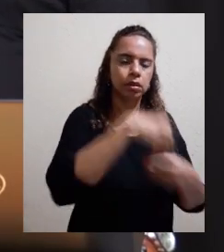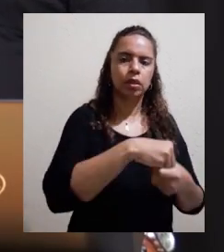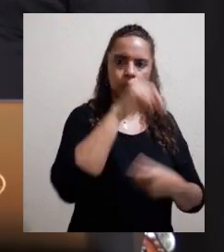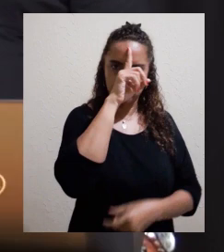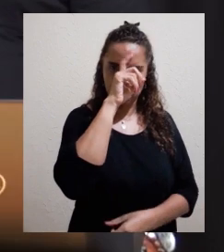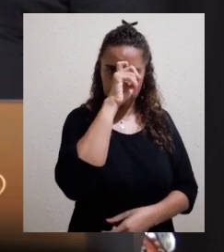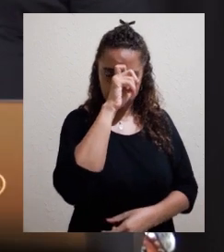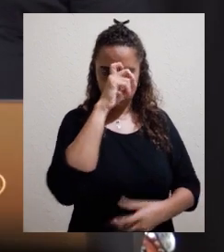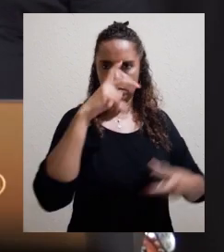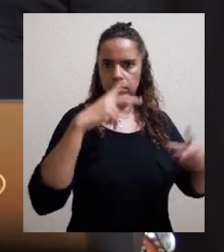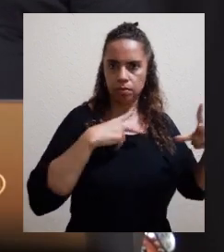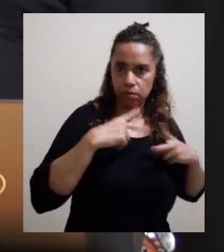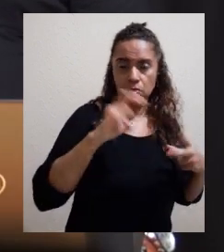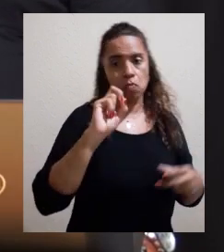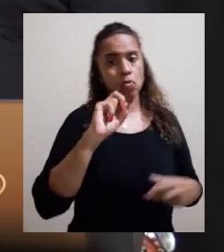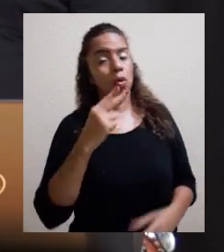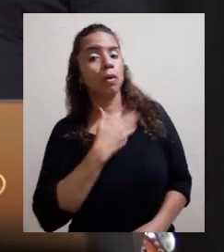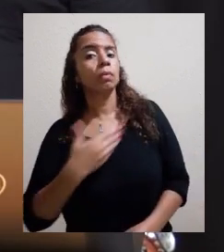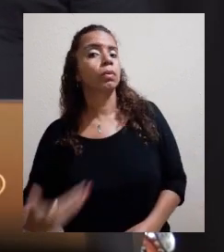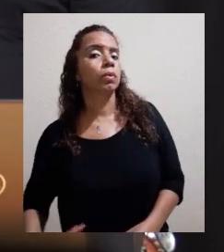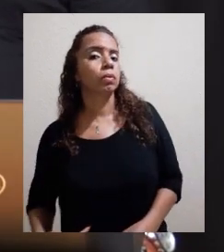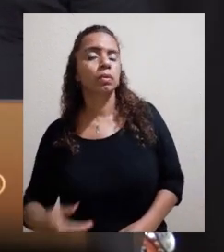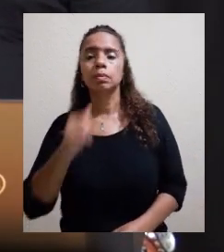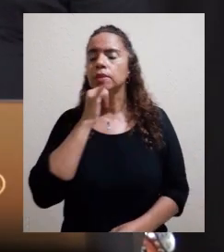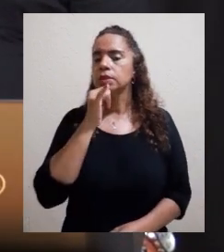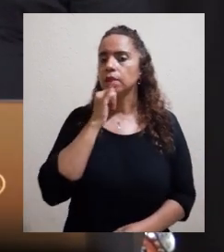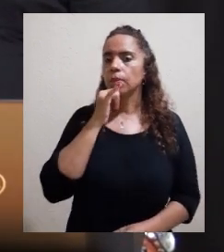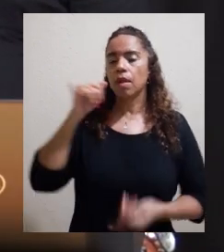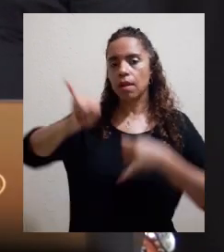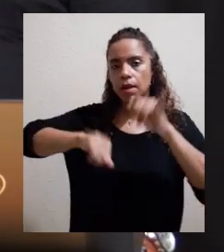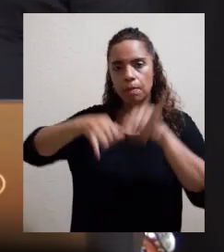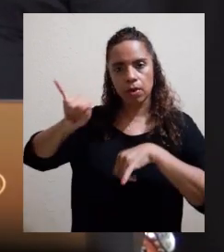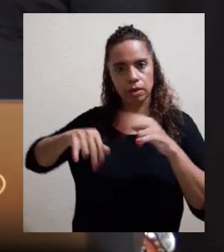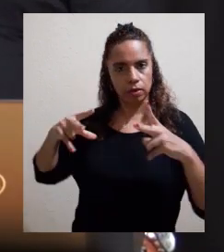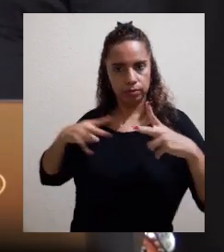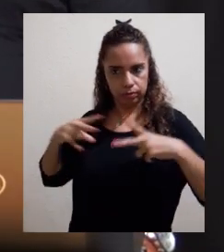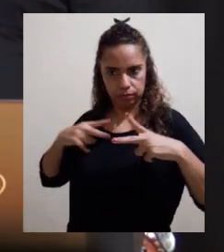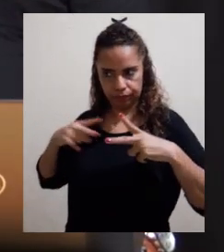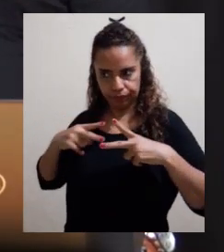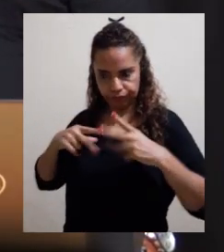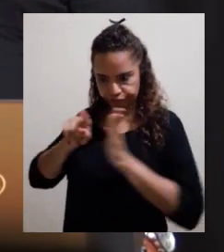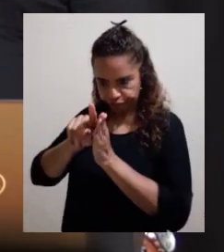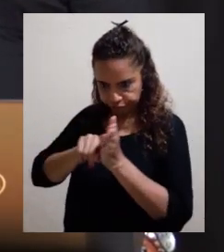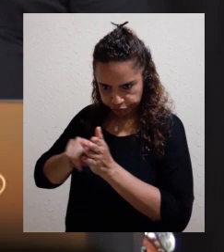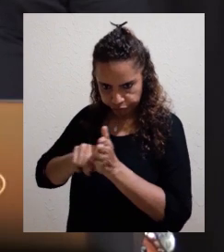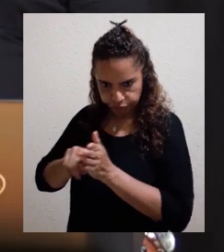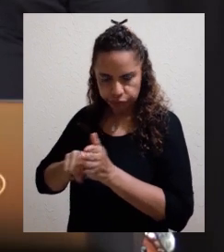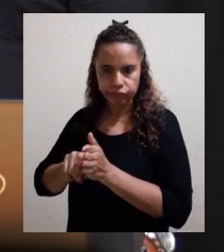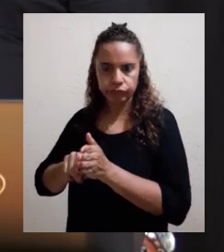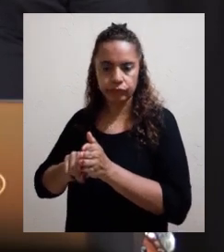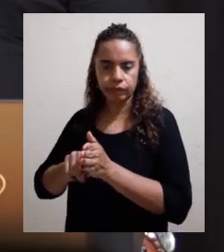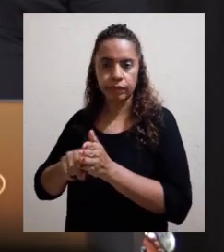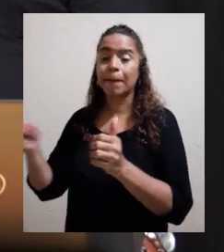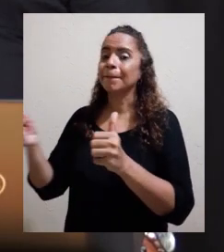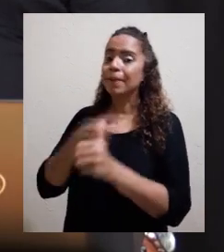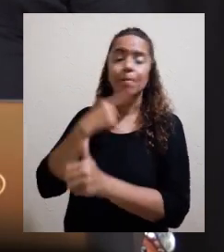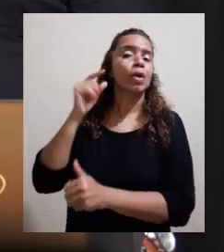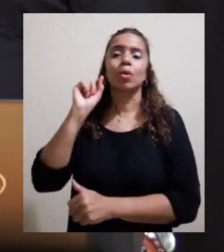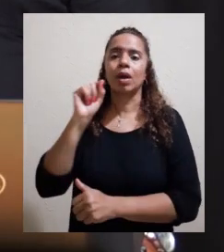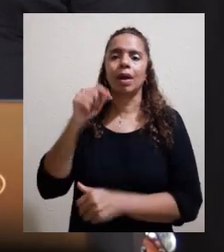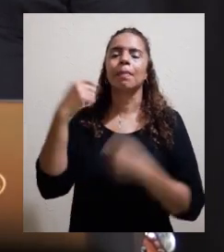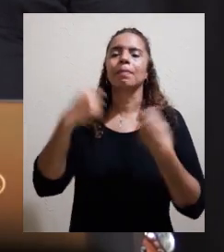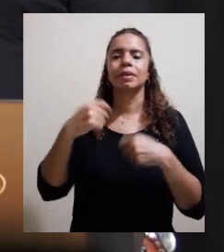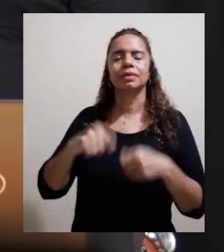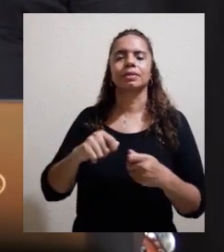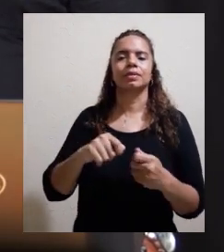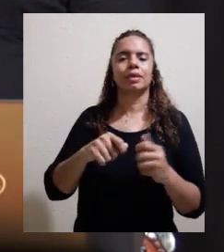privado. Para você ter uma ideia, os laboratórios privados eles não podem fazer o teste sem que a solicitação